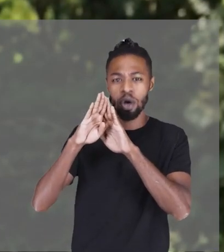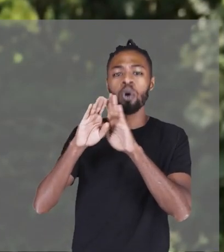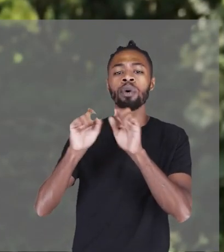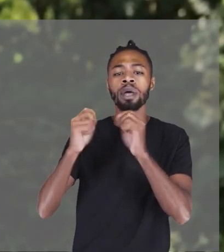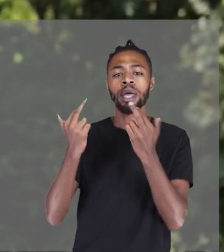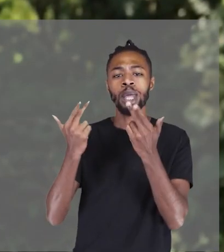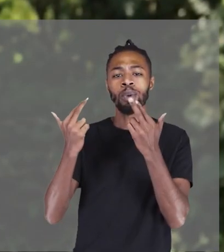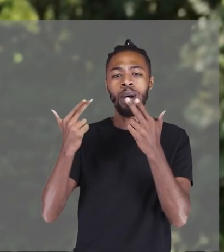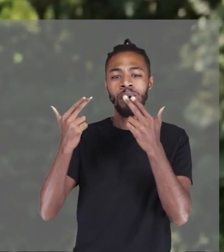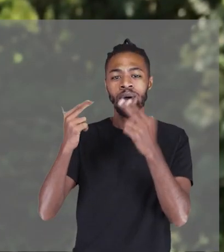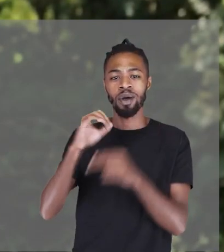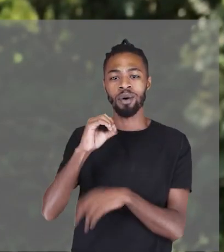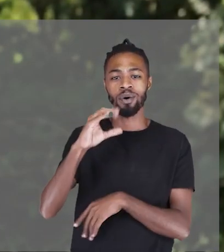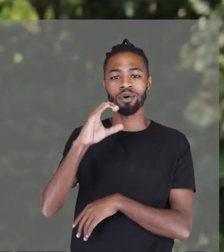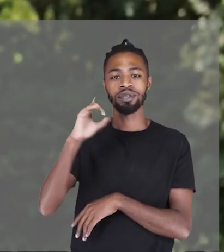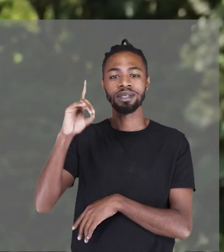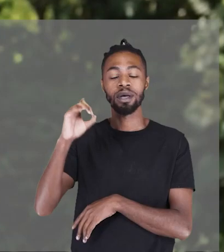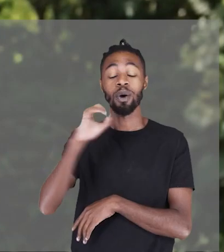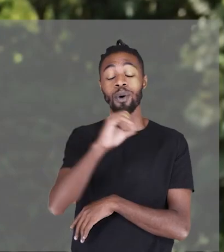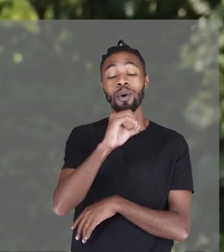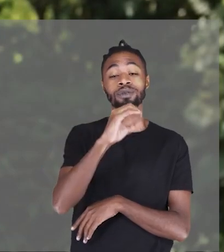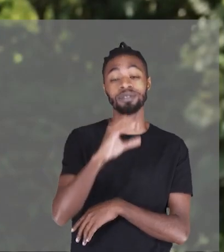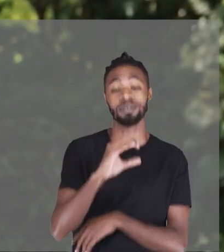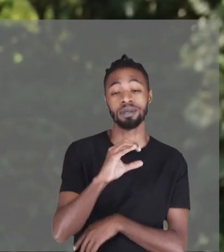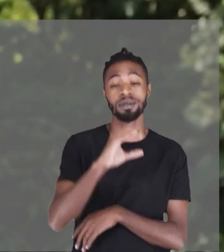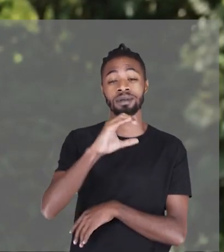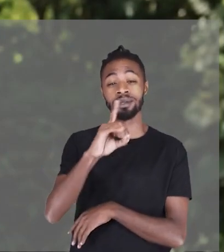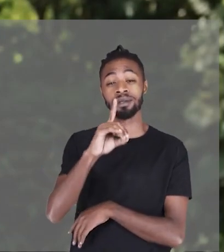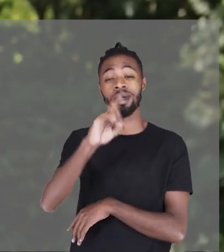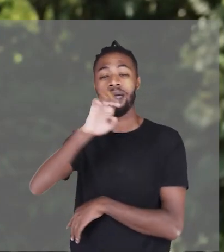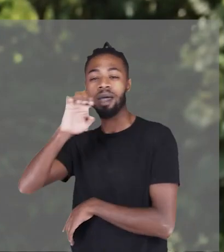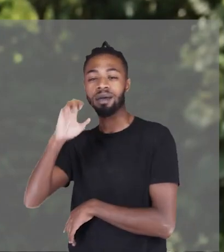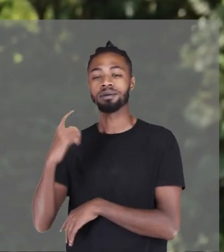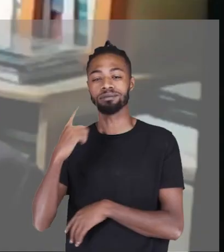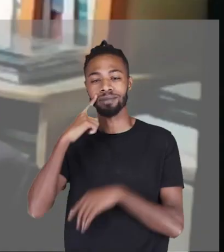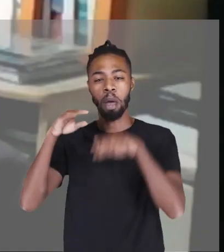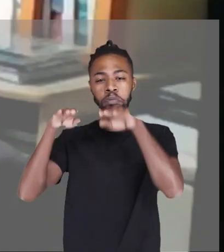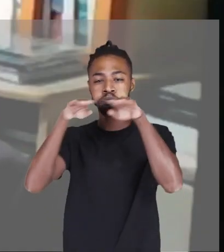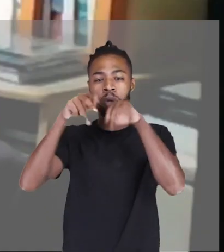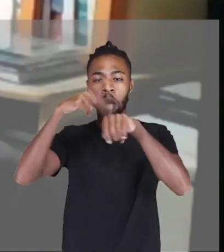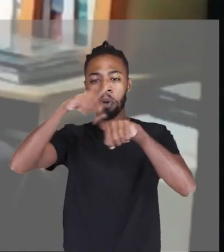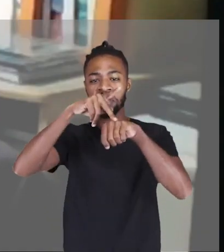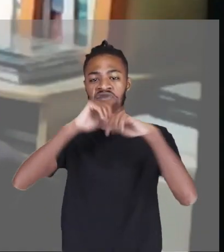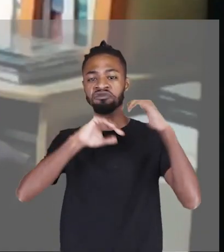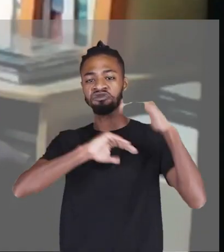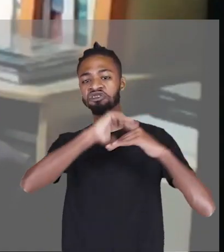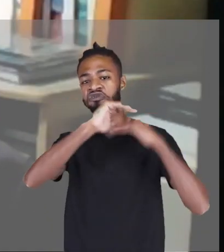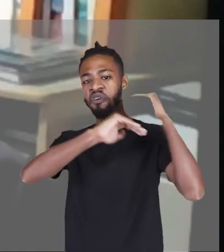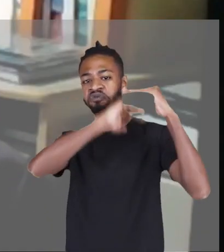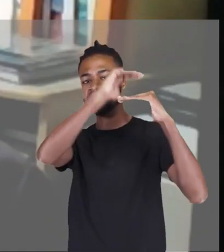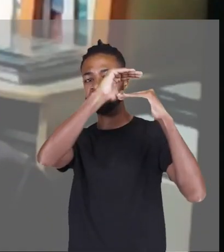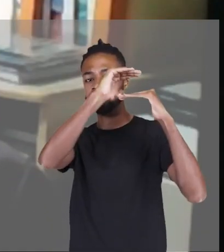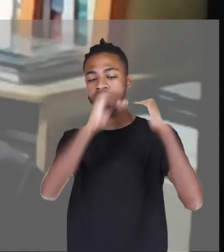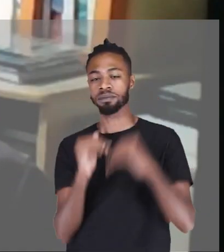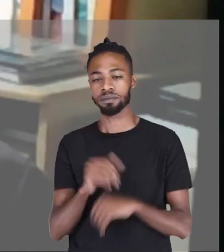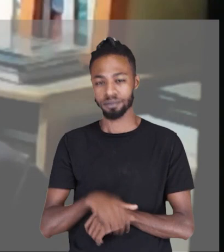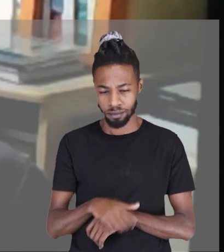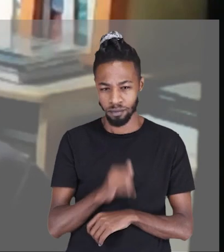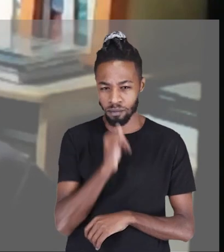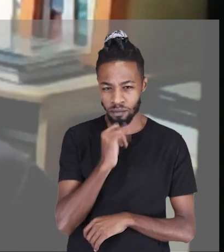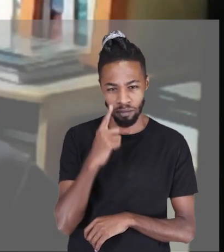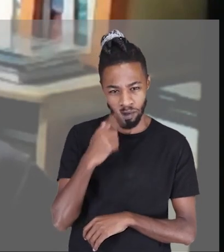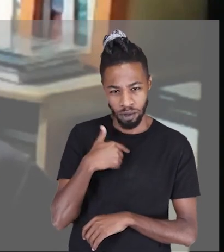dos países da OCDE, dos países desenvolvidos, em termos de aprendizagem. Nós conseguimos melhorar os